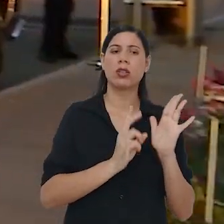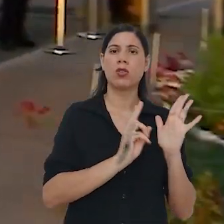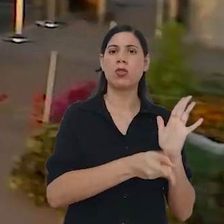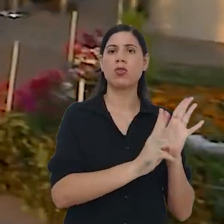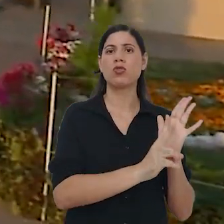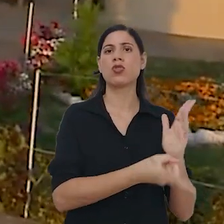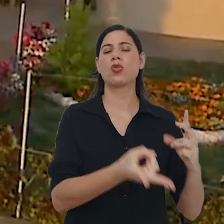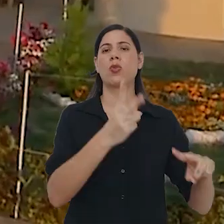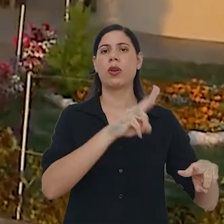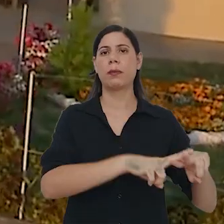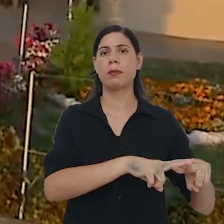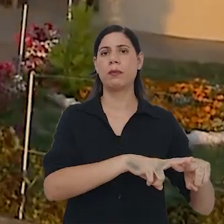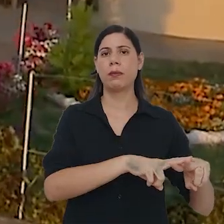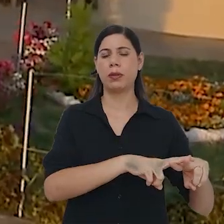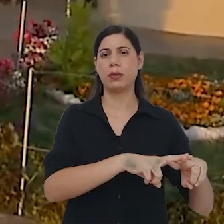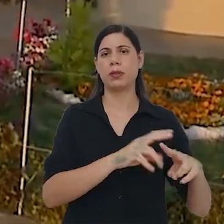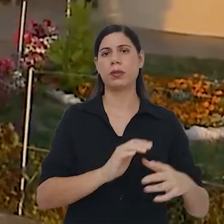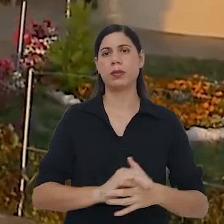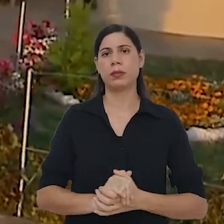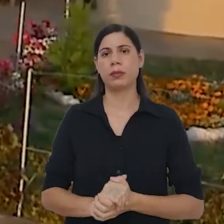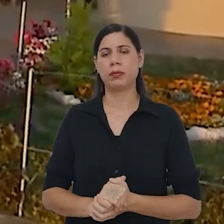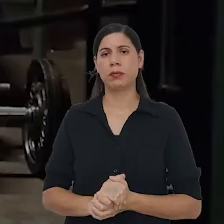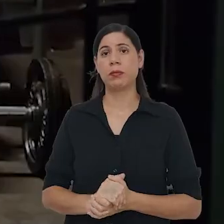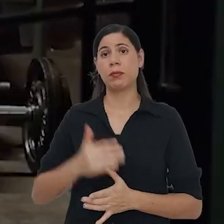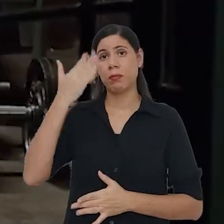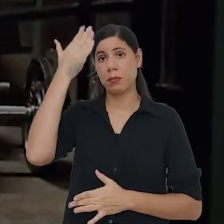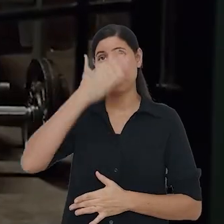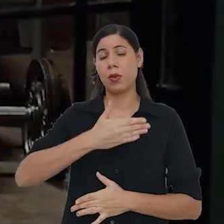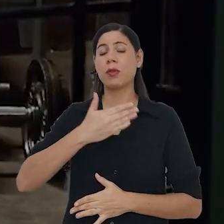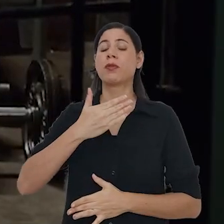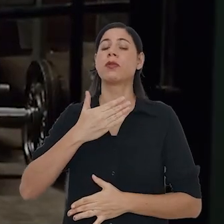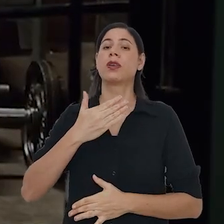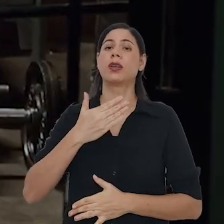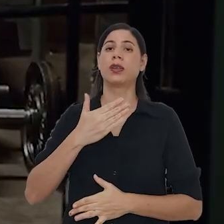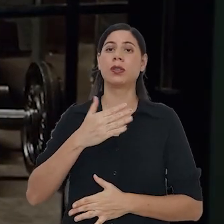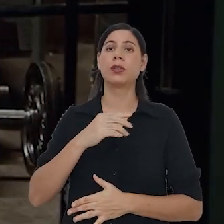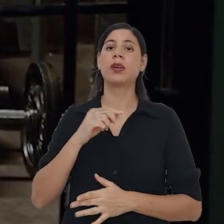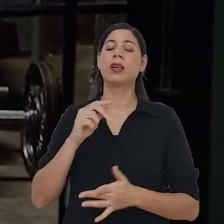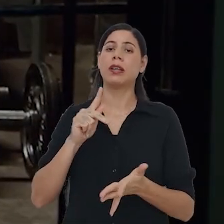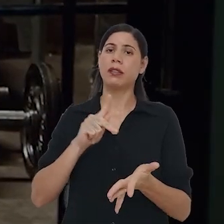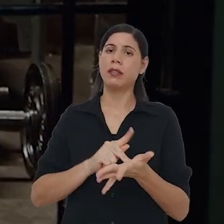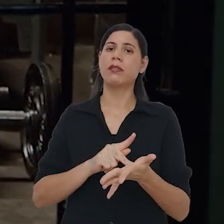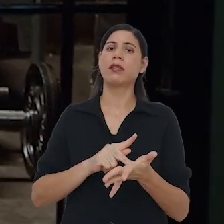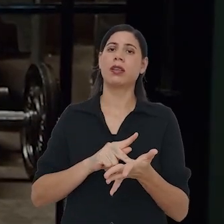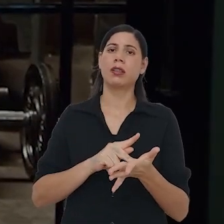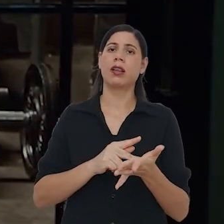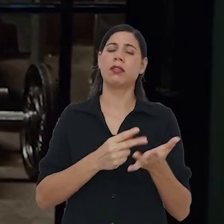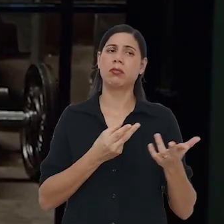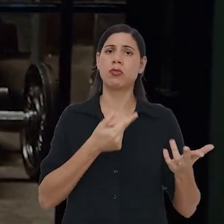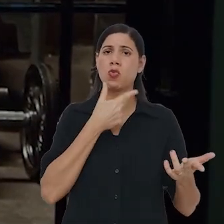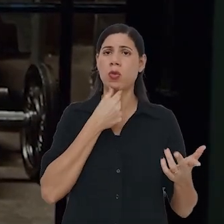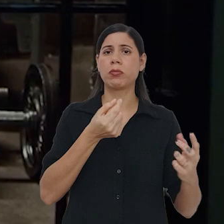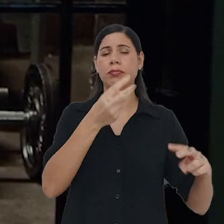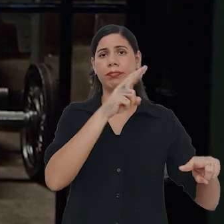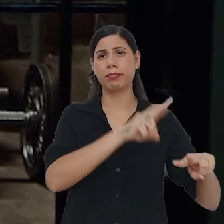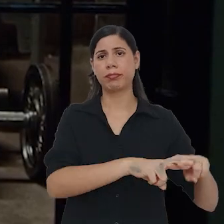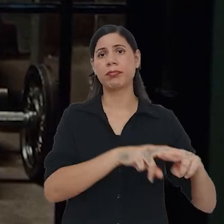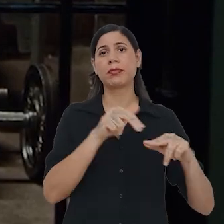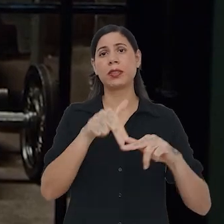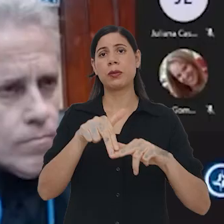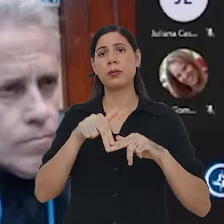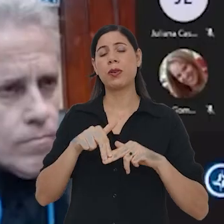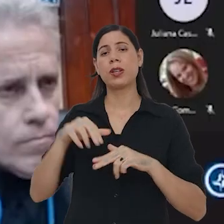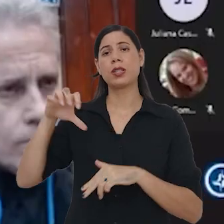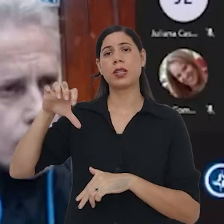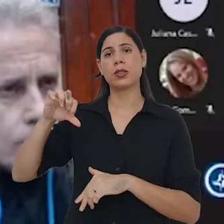de permanência carcerária em regime fechado, comprovando que o pai estava realmente recolhido à prisão. Por